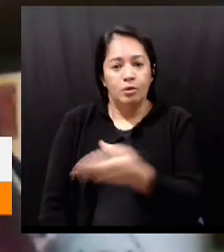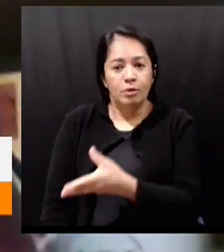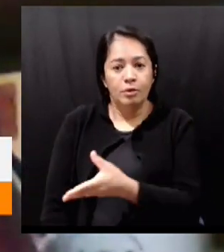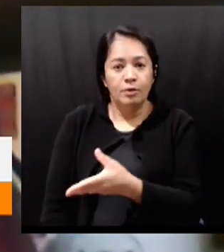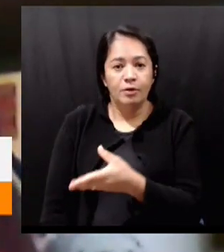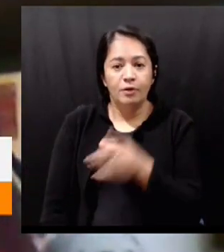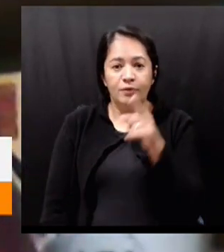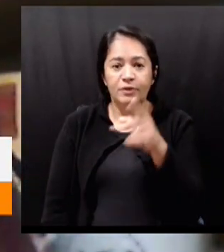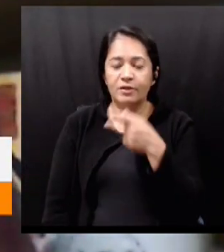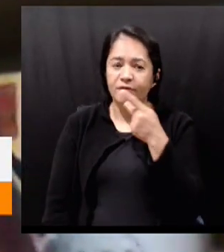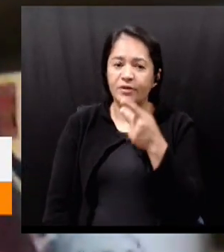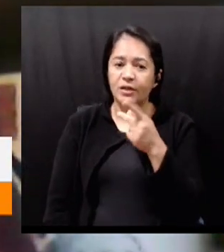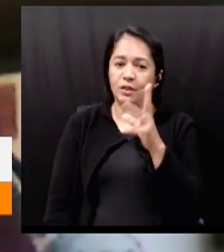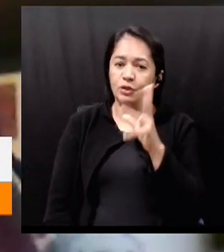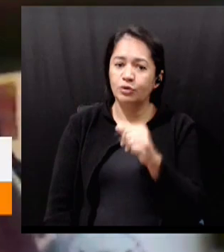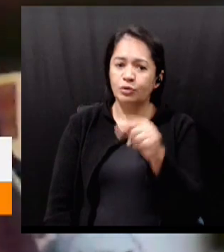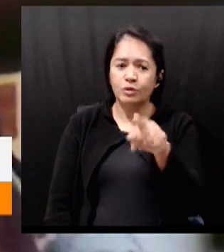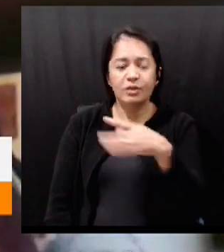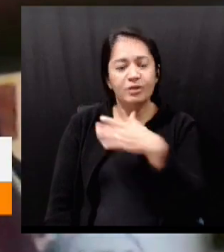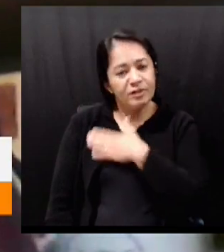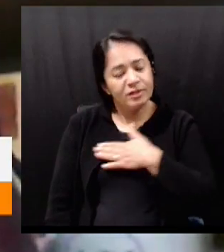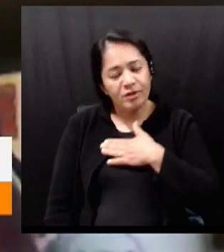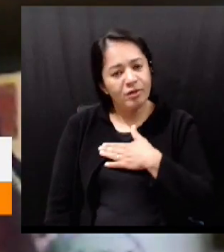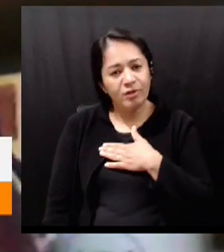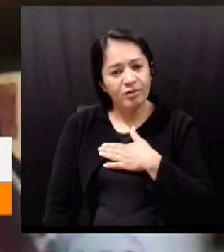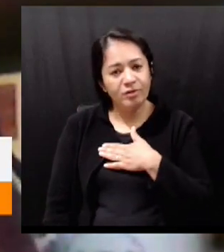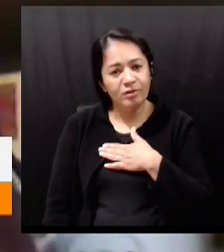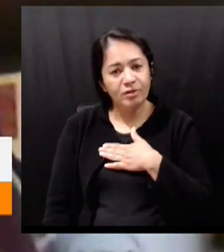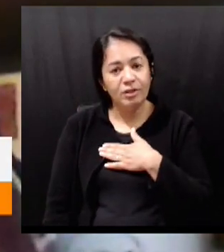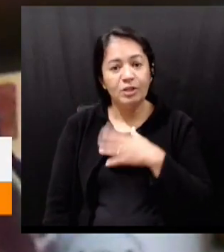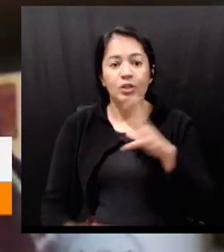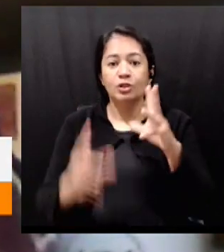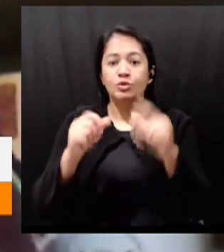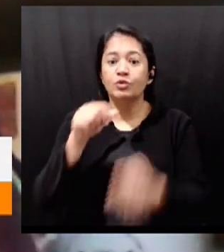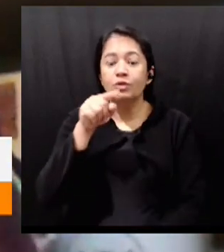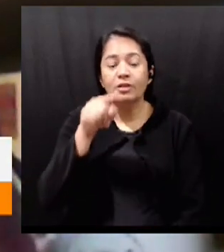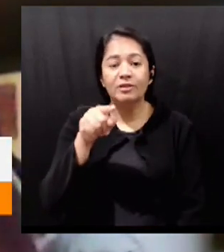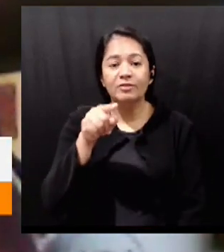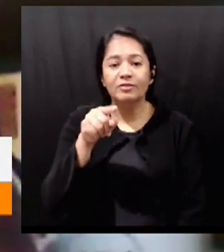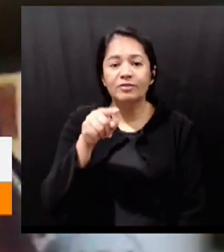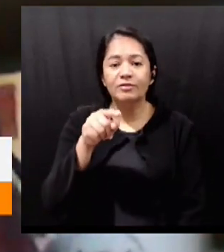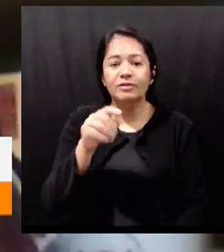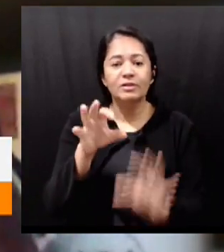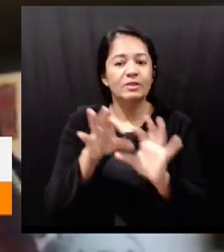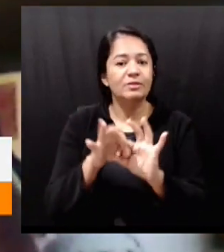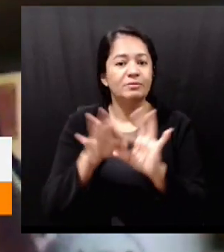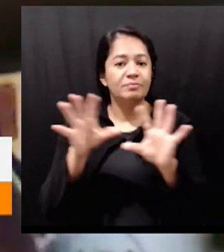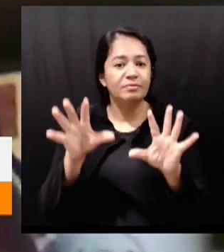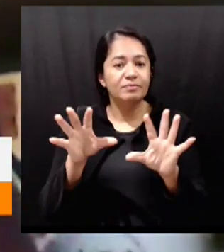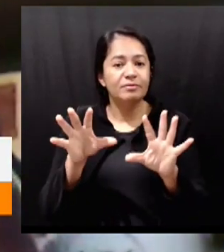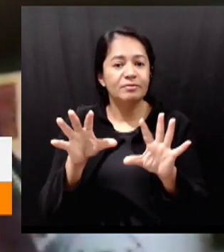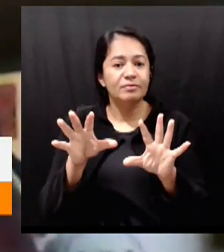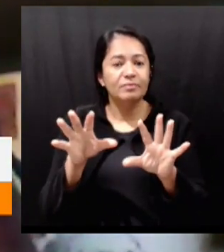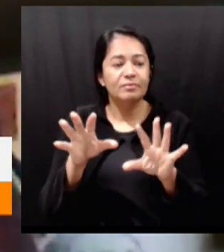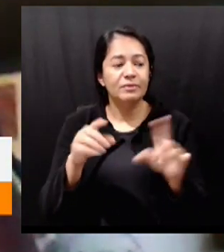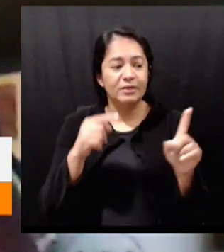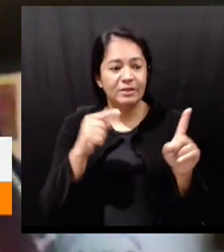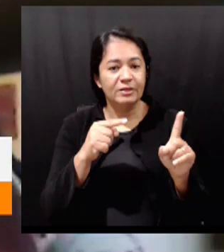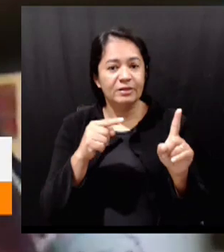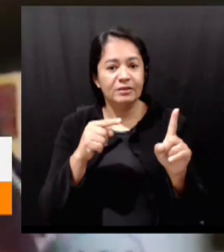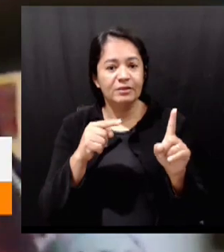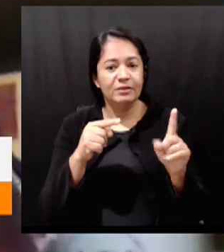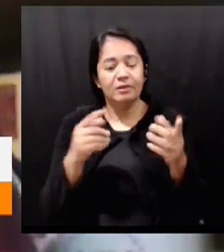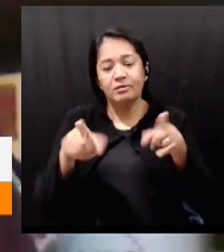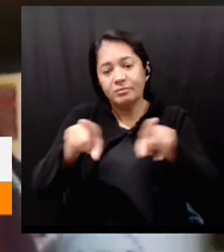tudo que você gosta, tudo que você vai permitir, e ele idem, né?